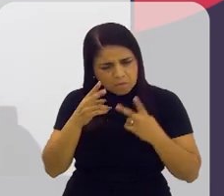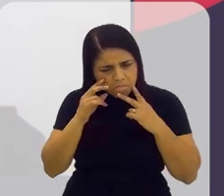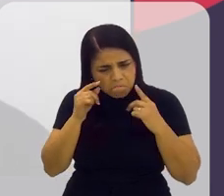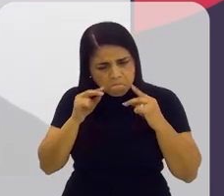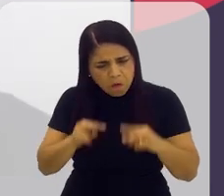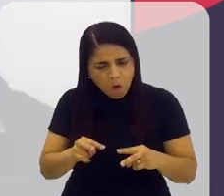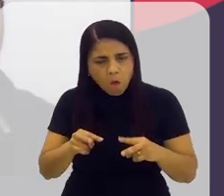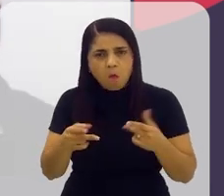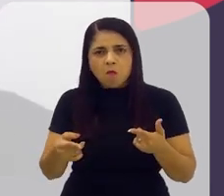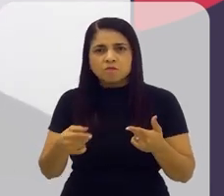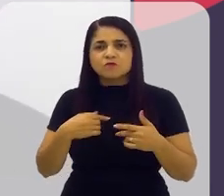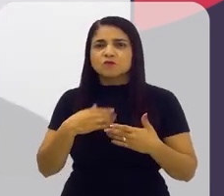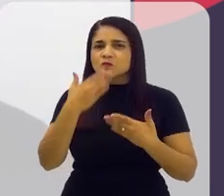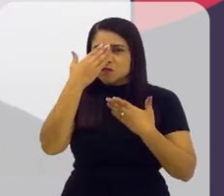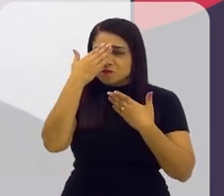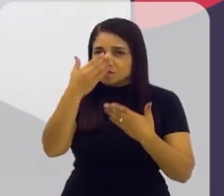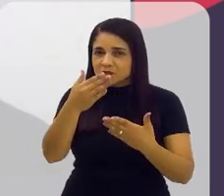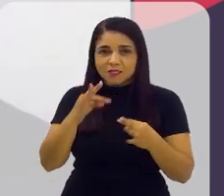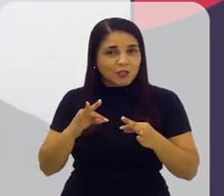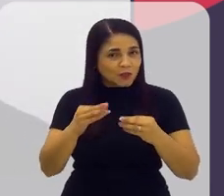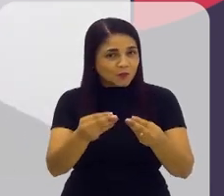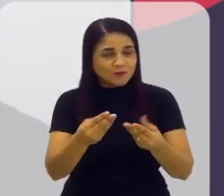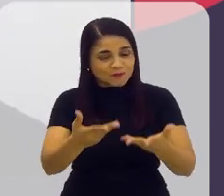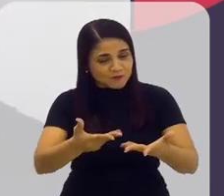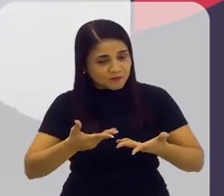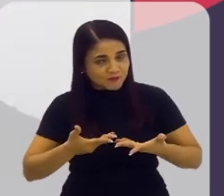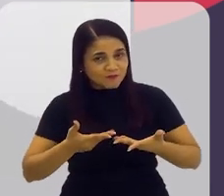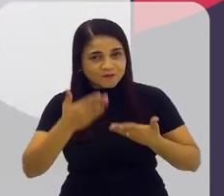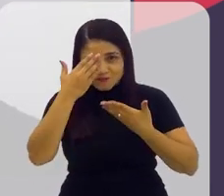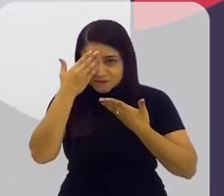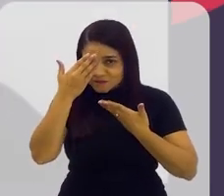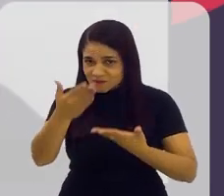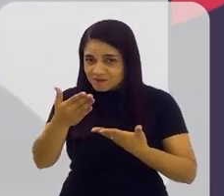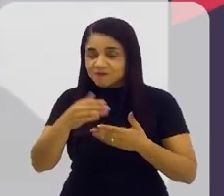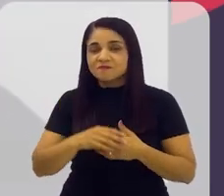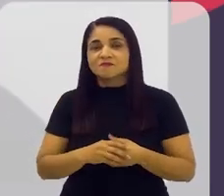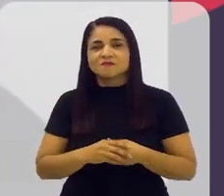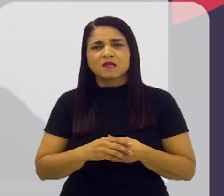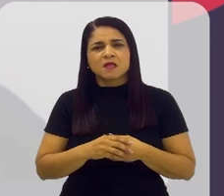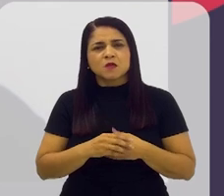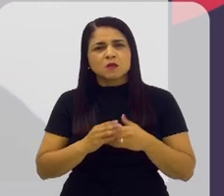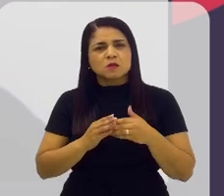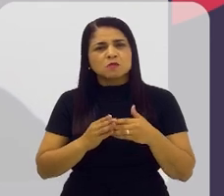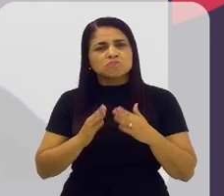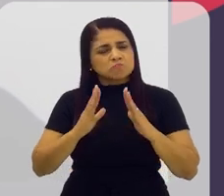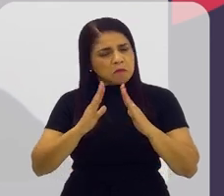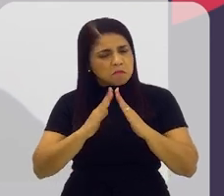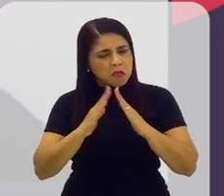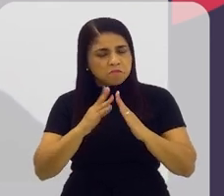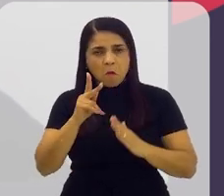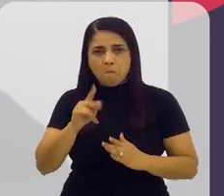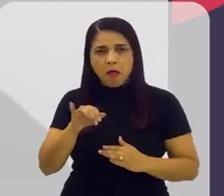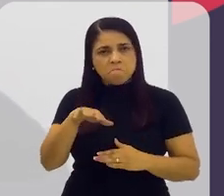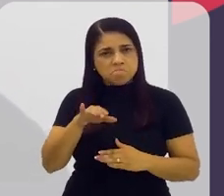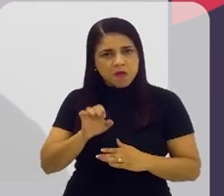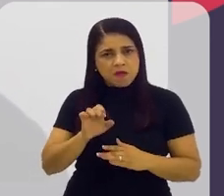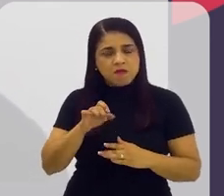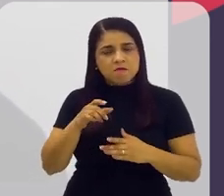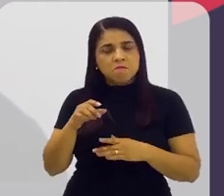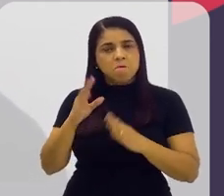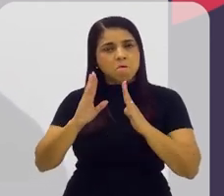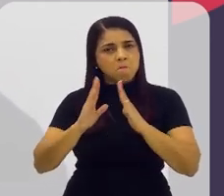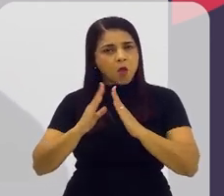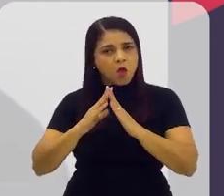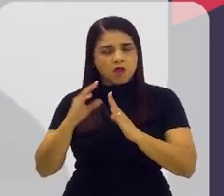Sim, boa tarde a todos, muito obrigado pelo convite, primeiramente. Então, eu estava passando um período na casa dos meus pais, que residem no